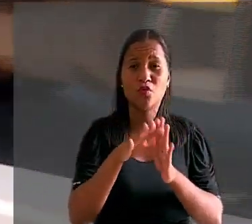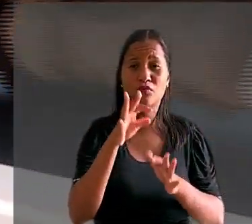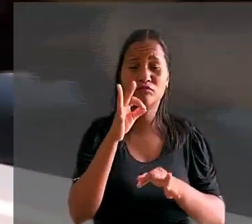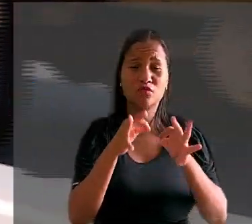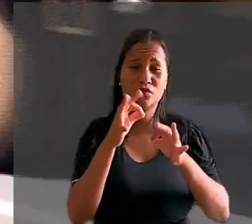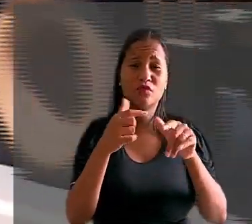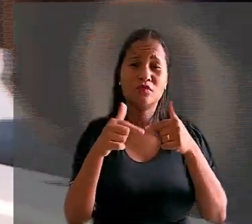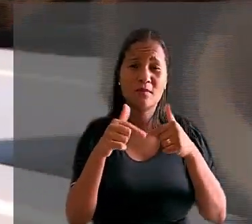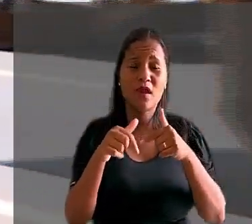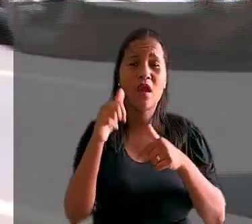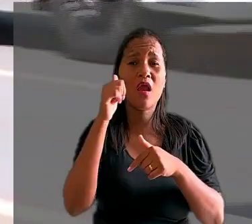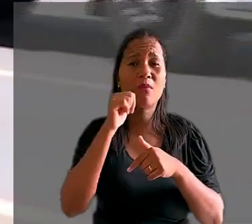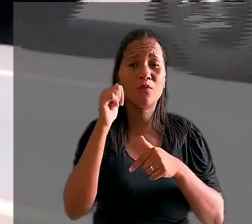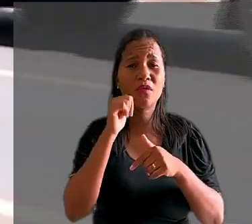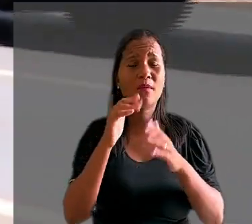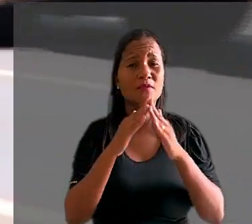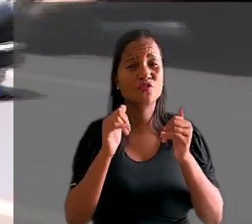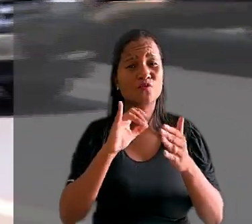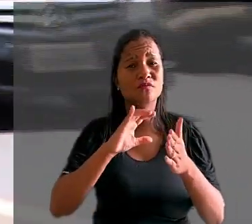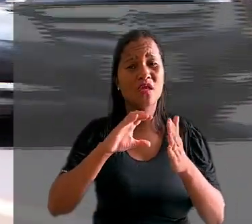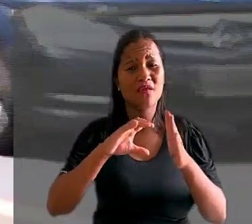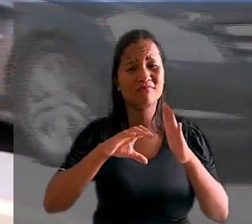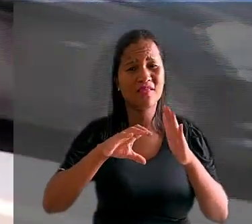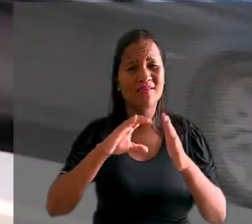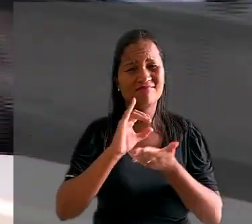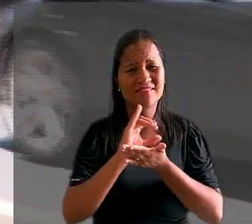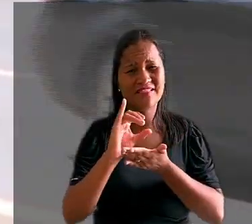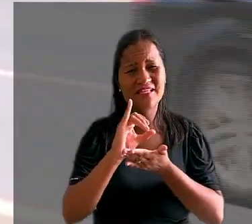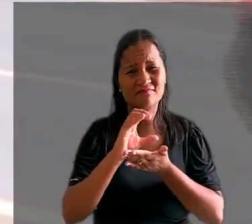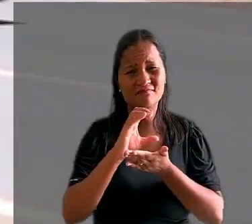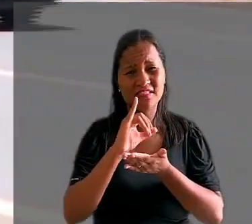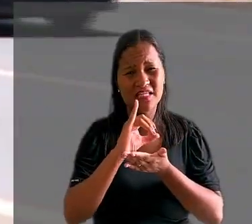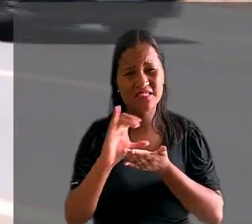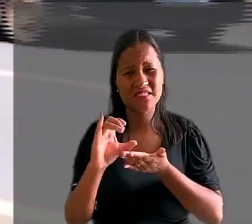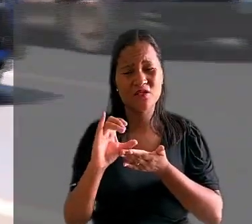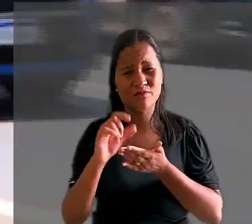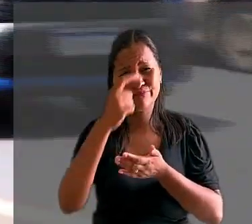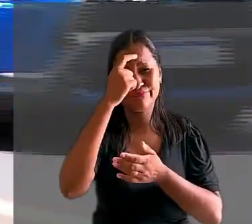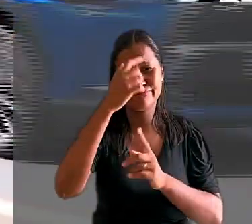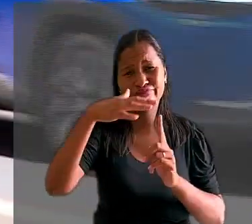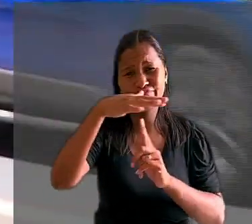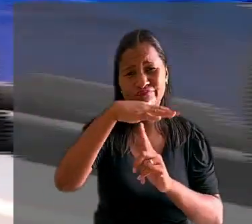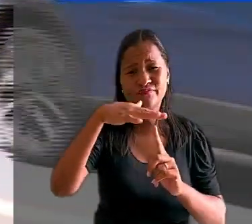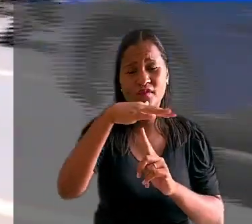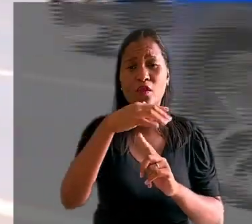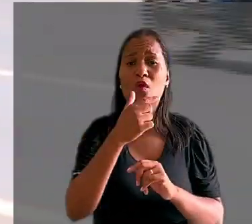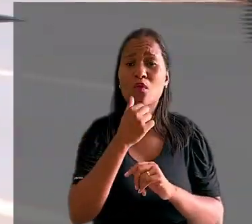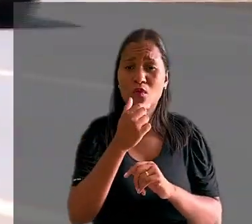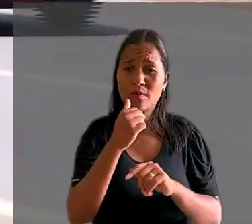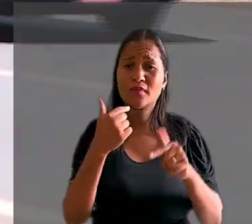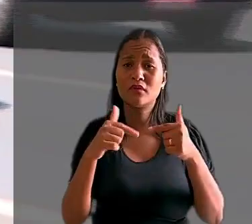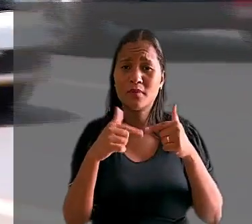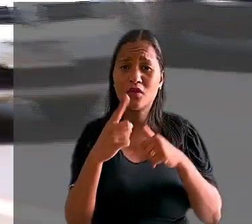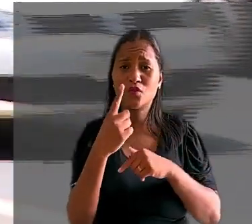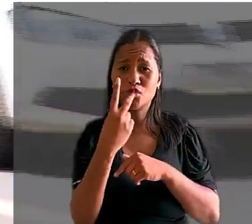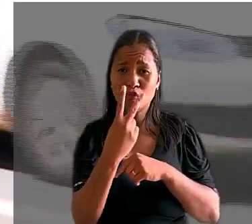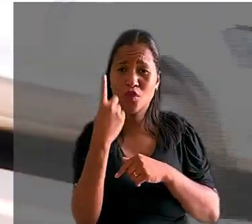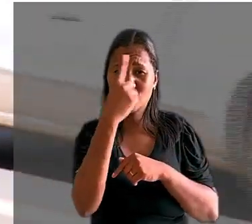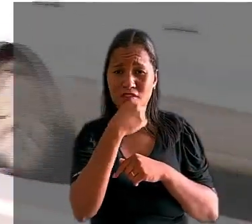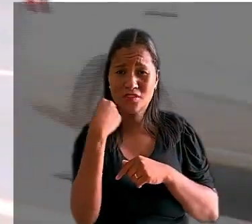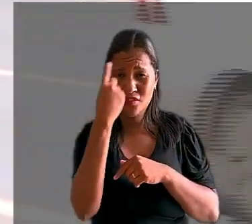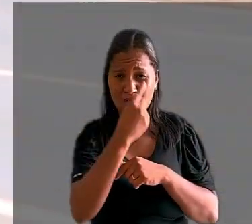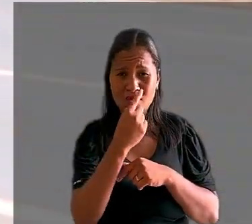trabalhador pediu indenização por dano moral. De acordo com o processo, o empregado cumpria a jornada de 12 horas de trabalho por 36